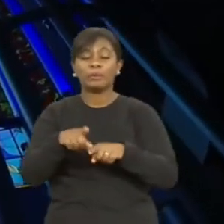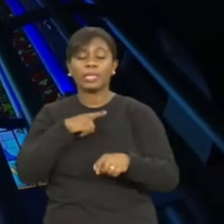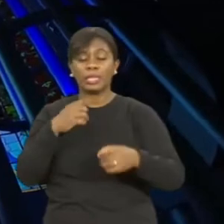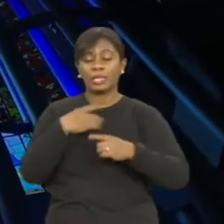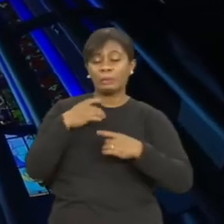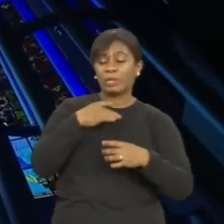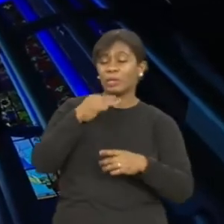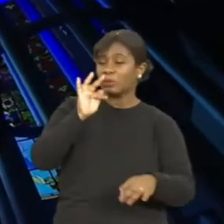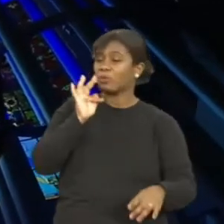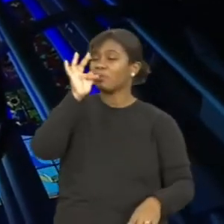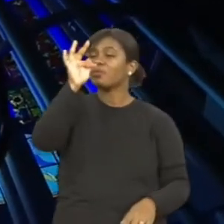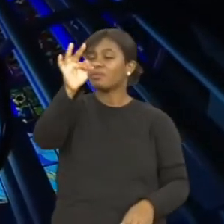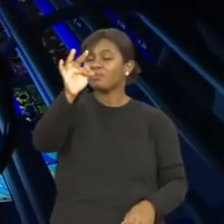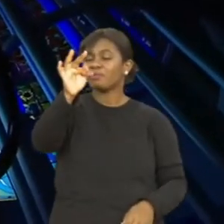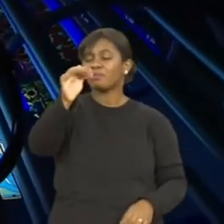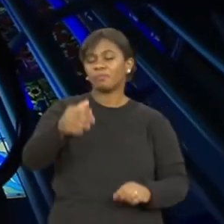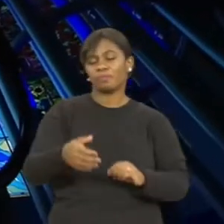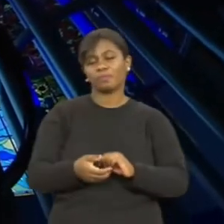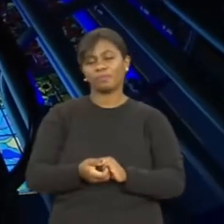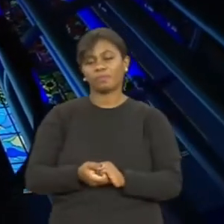teu futuro.